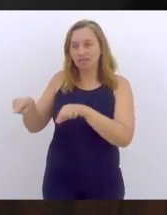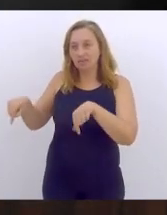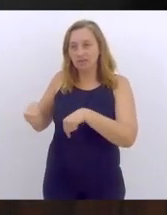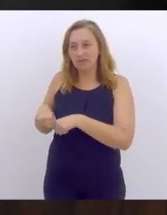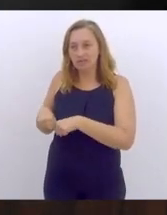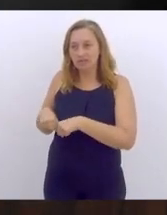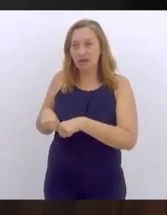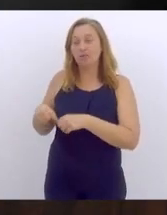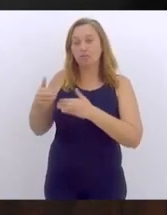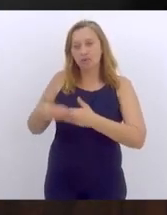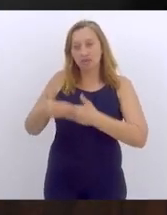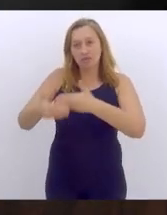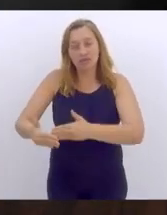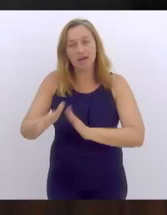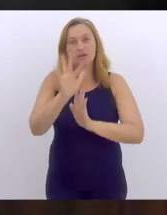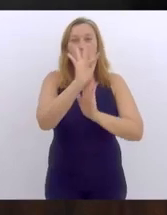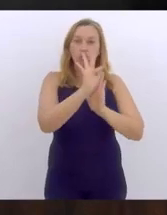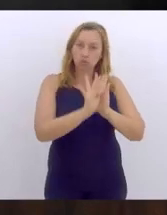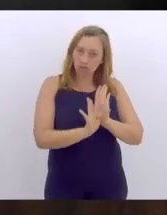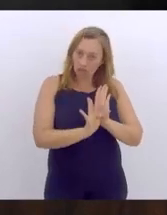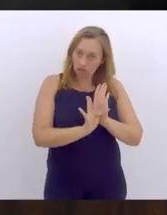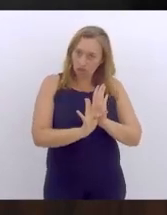possa avançar no texto